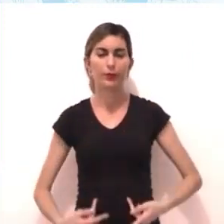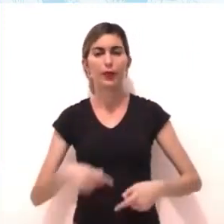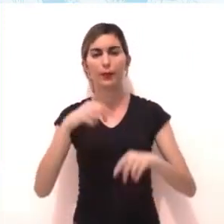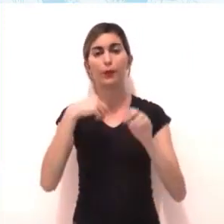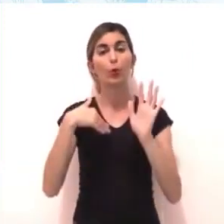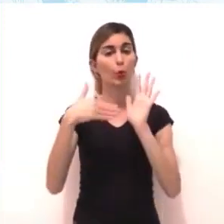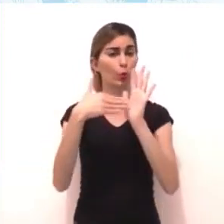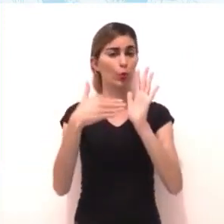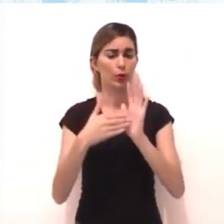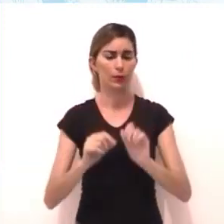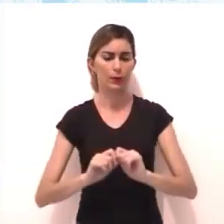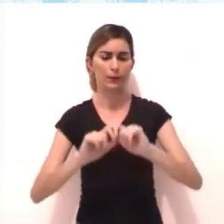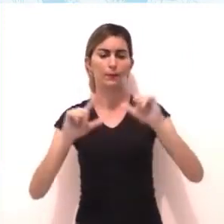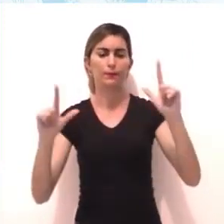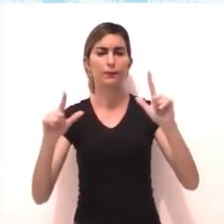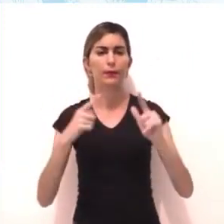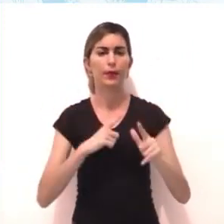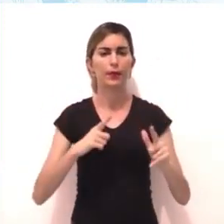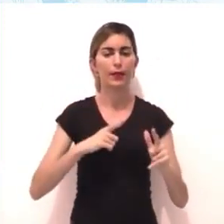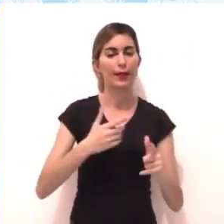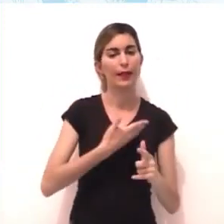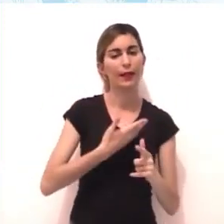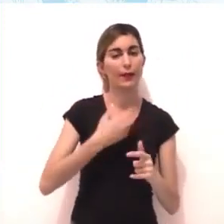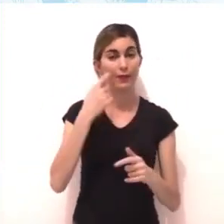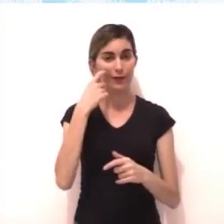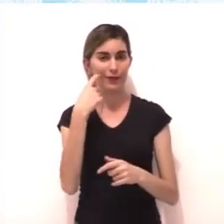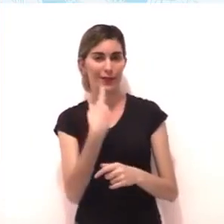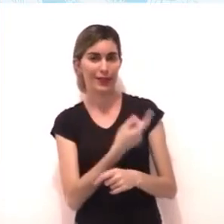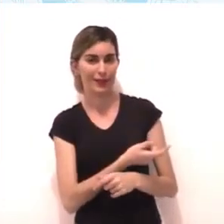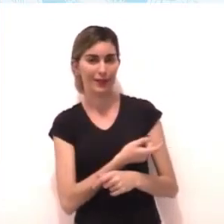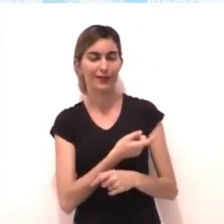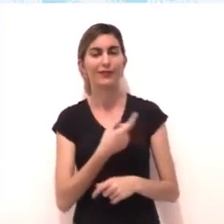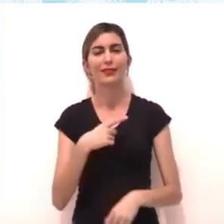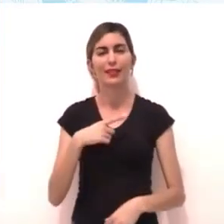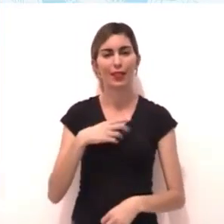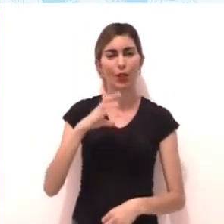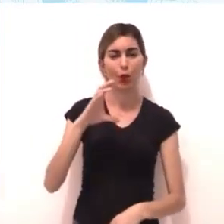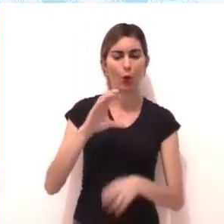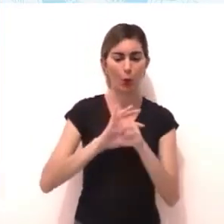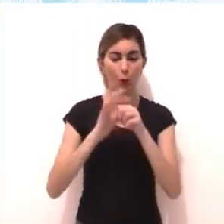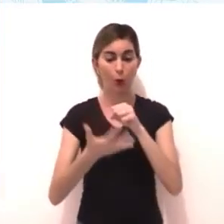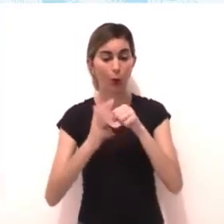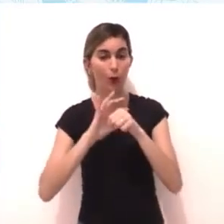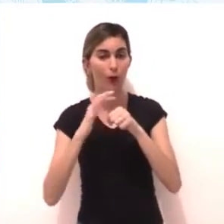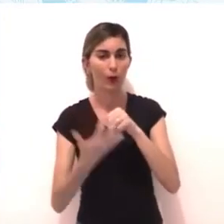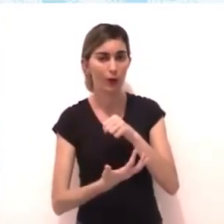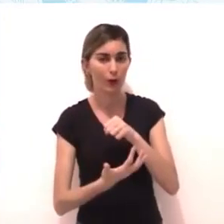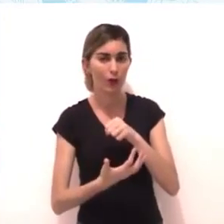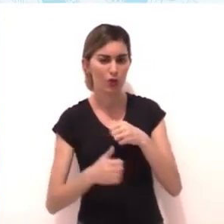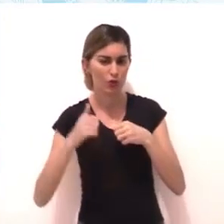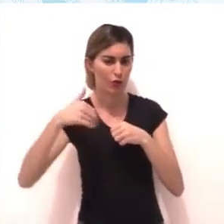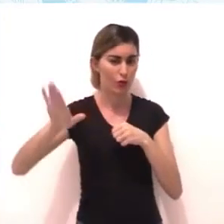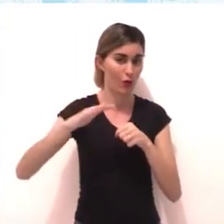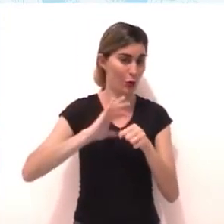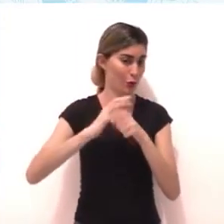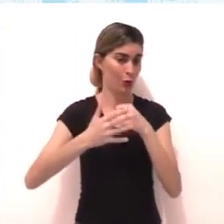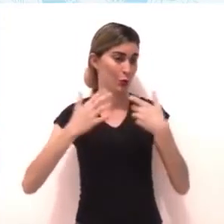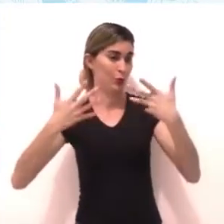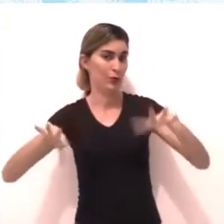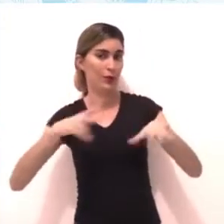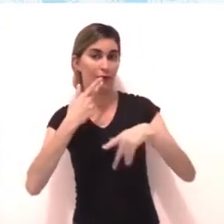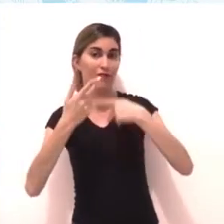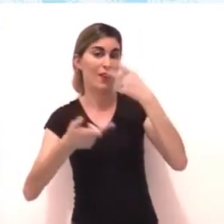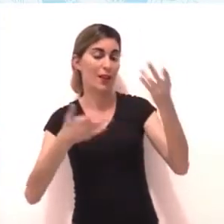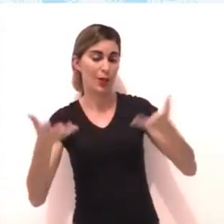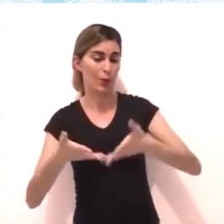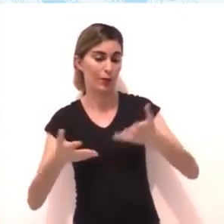na última imagem nós temos aí o nosso amiguinho, olha ele aí, o coronavírus. Show coronavírus, eu não quero nem falar dele